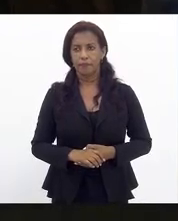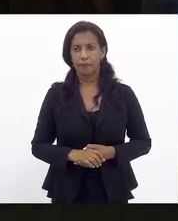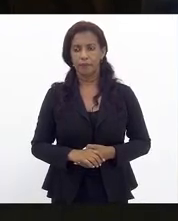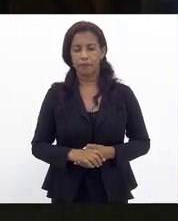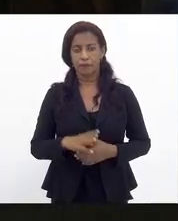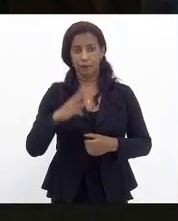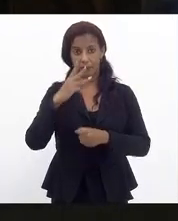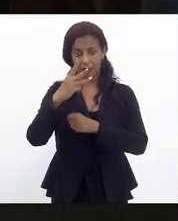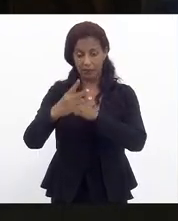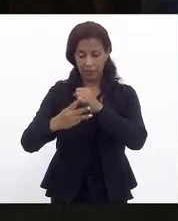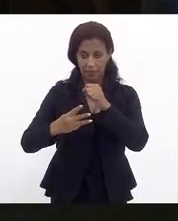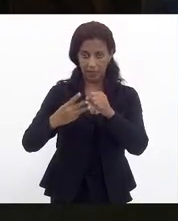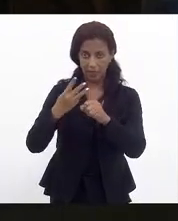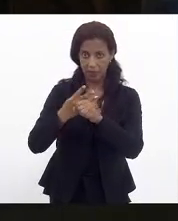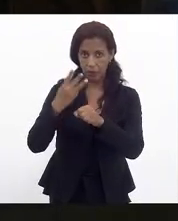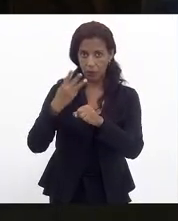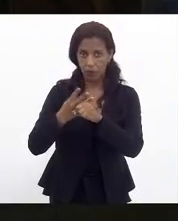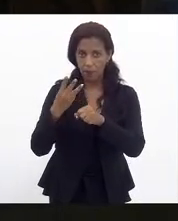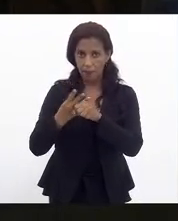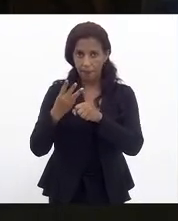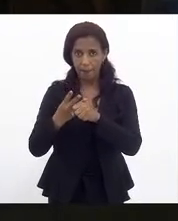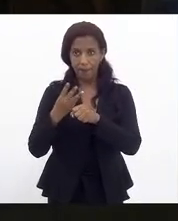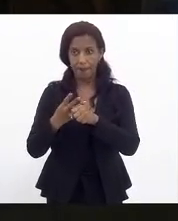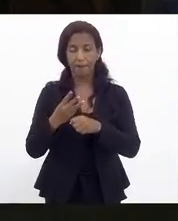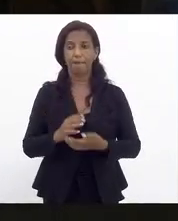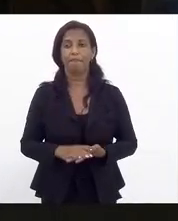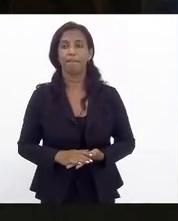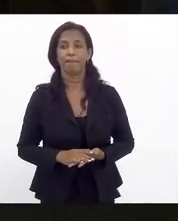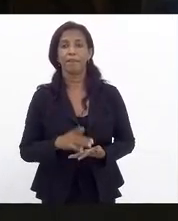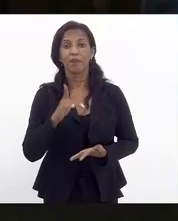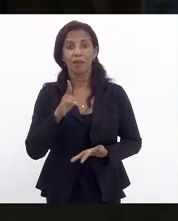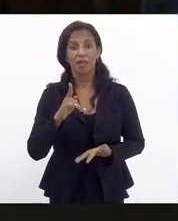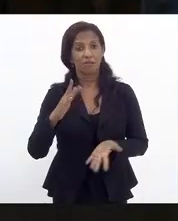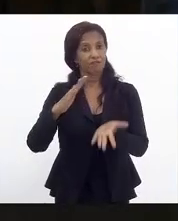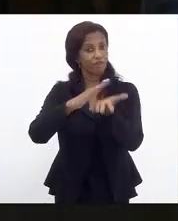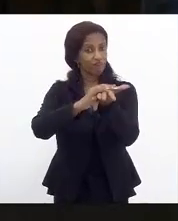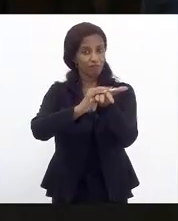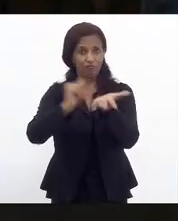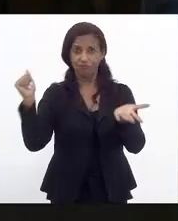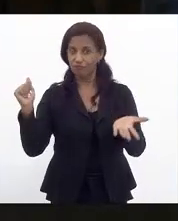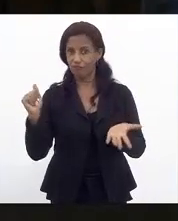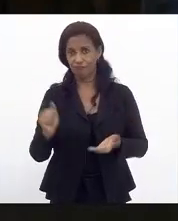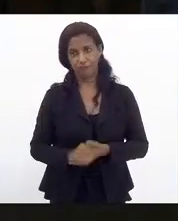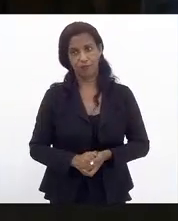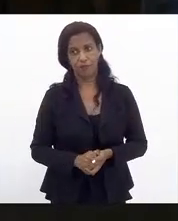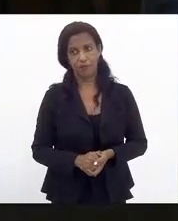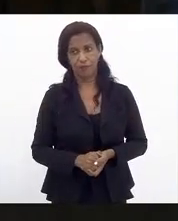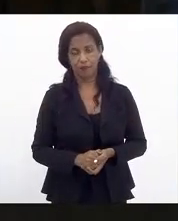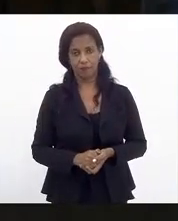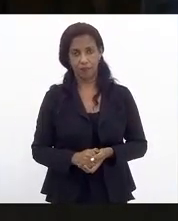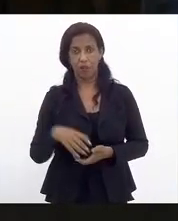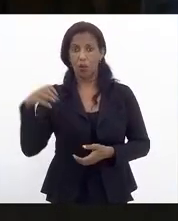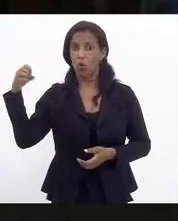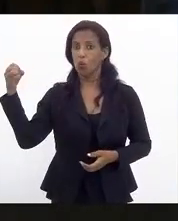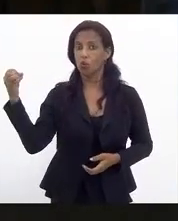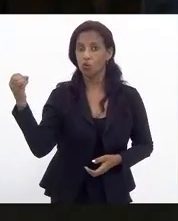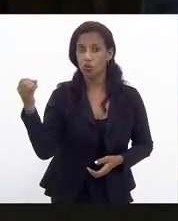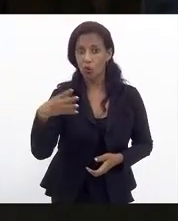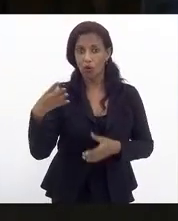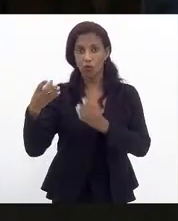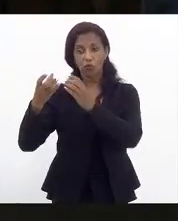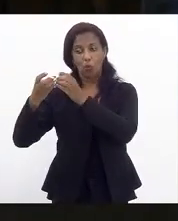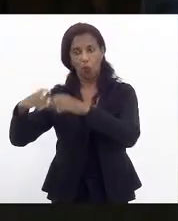o triénio e o trieme está Steam e para os novos